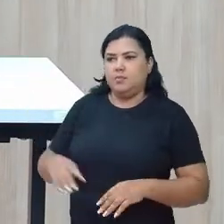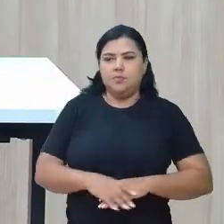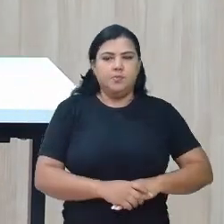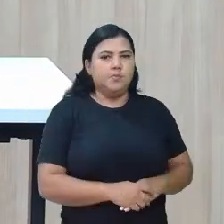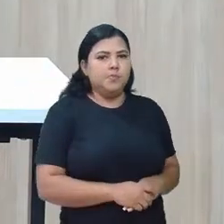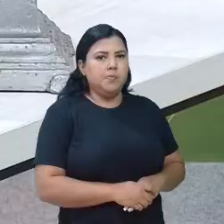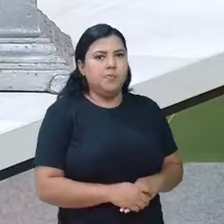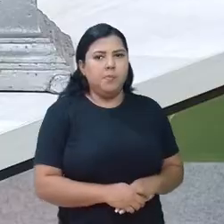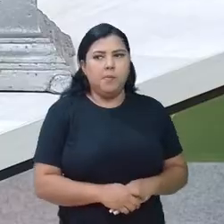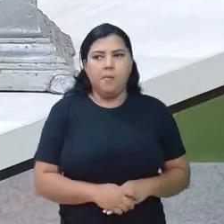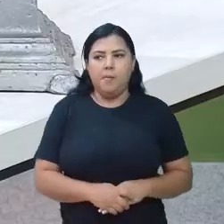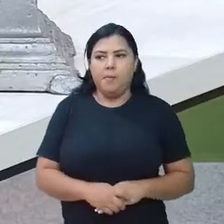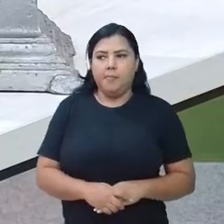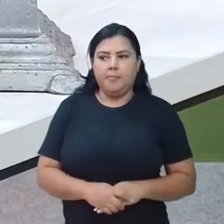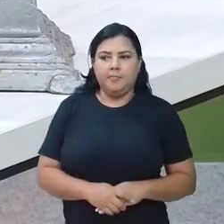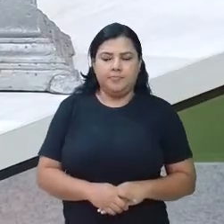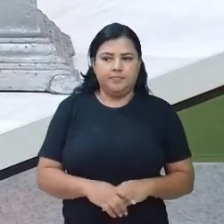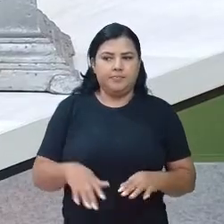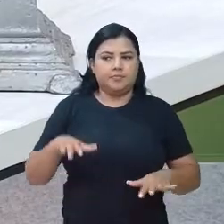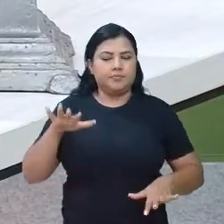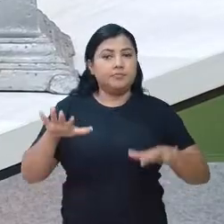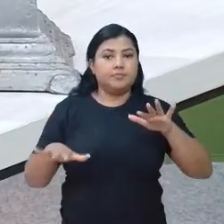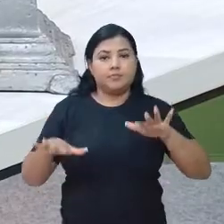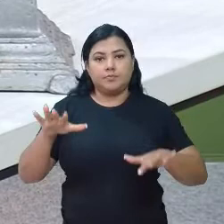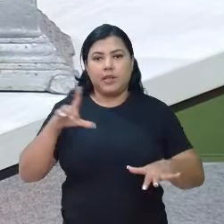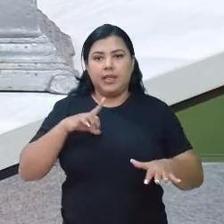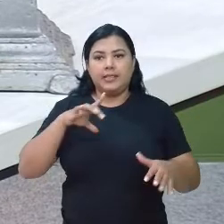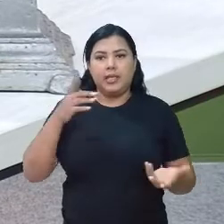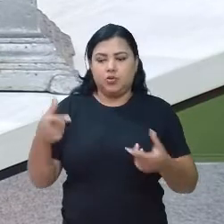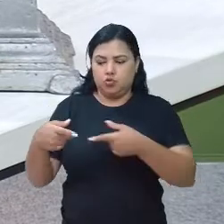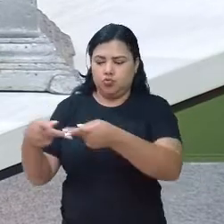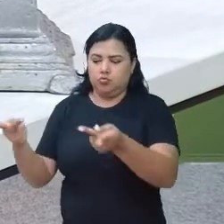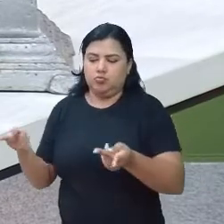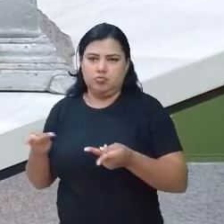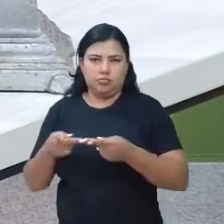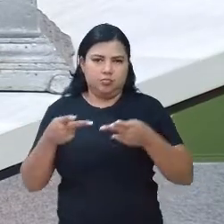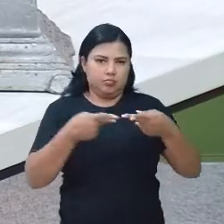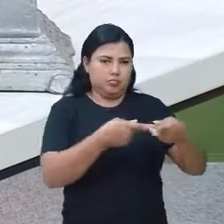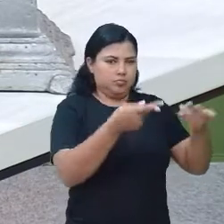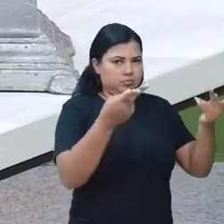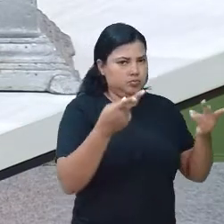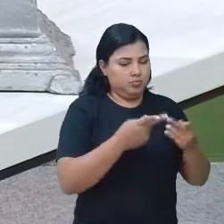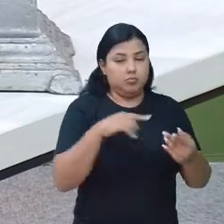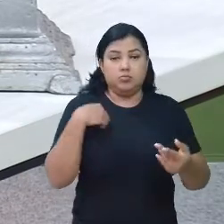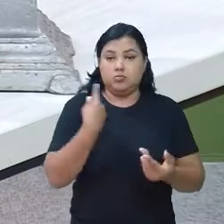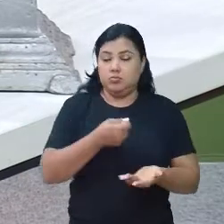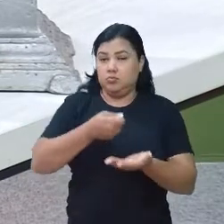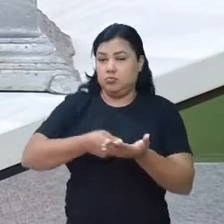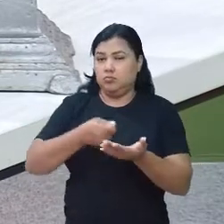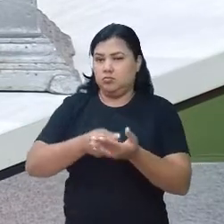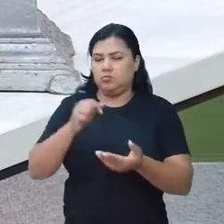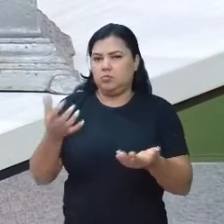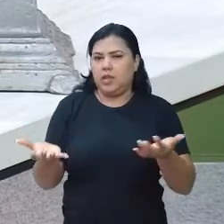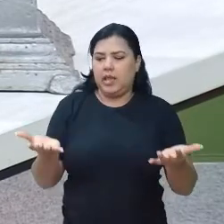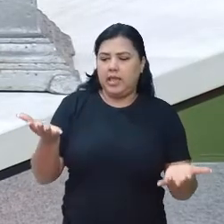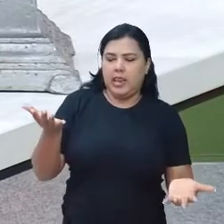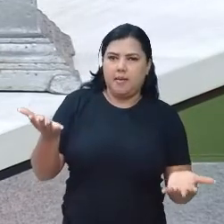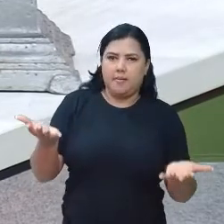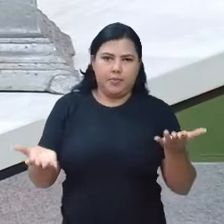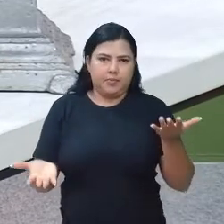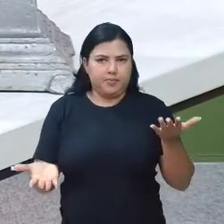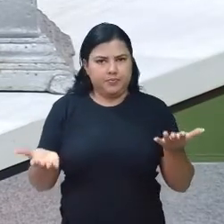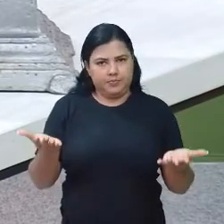vivo, é simplesmente o seguinte, a balança ela tem esses 2 pratos aqui e a gente tenta buscar o equilíbrio entre elas, tá